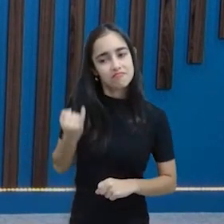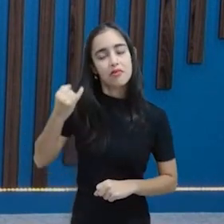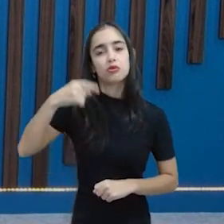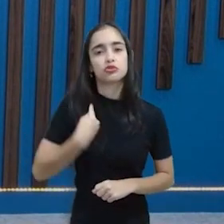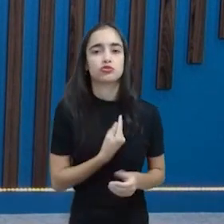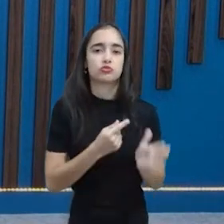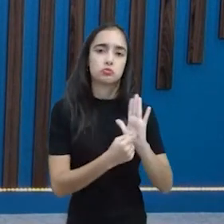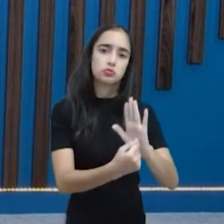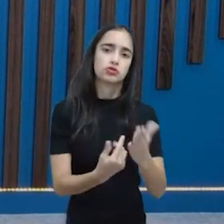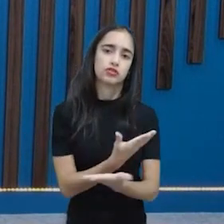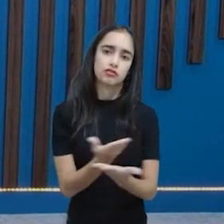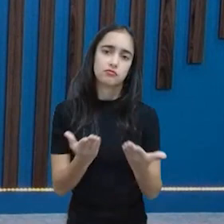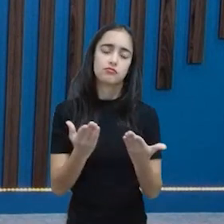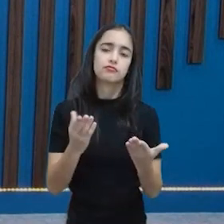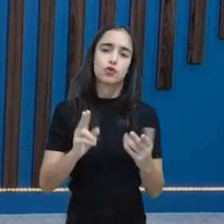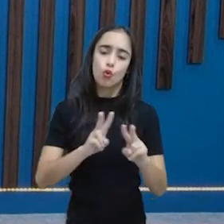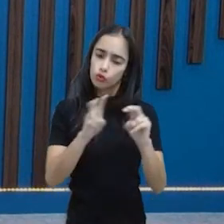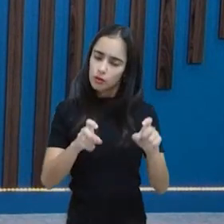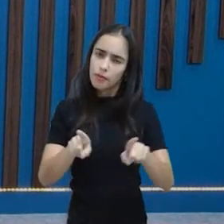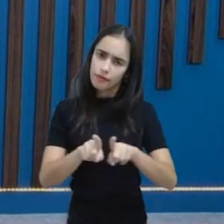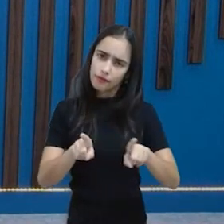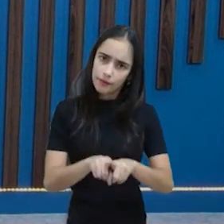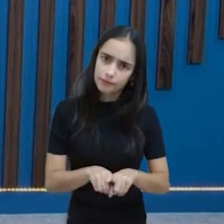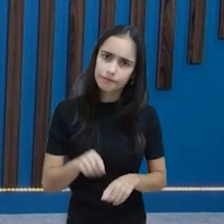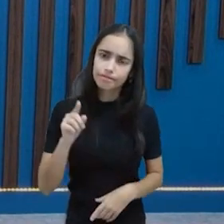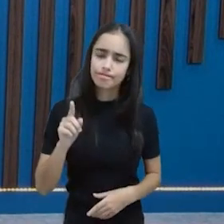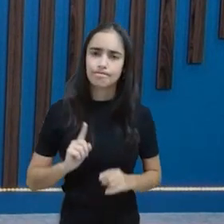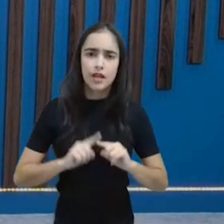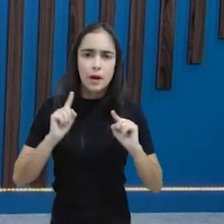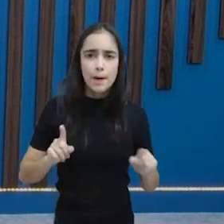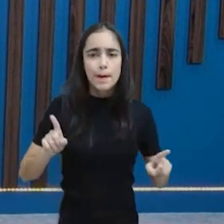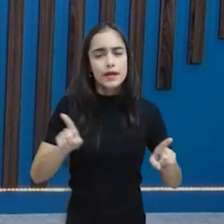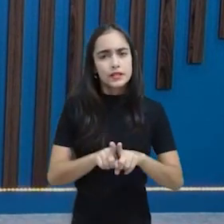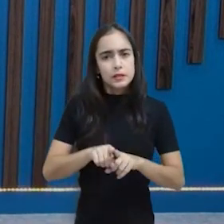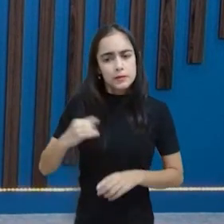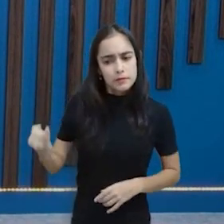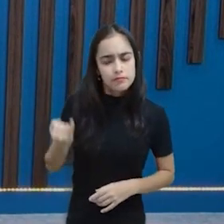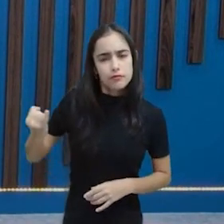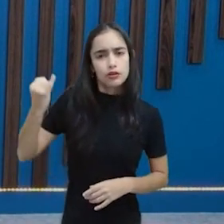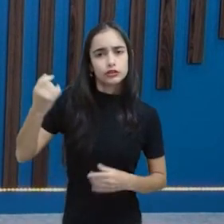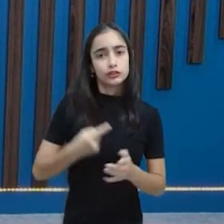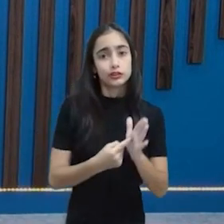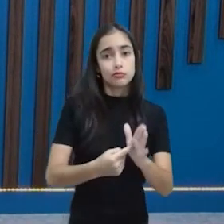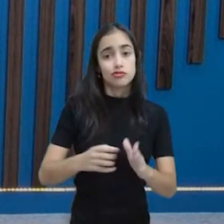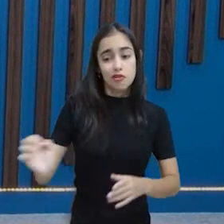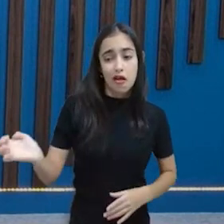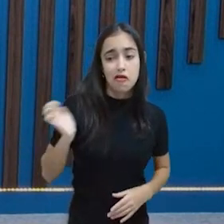trazer, né, essa temática, mas tem a importância também da gente trazer a riqueza,